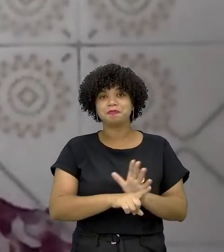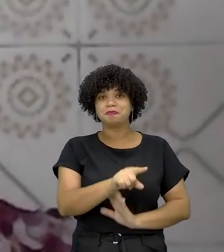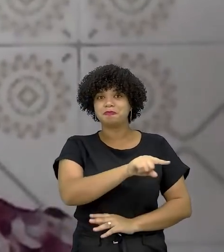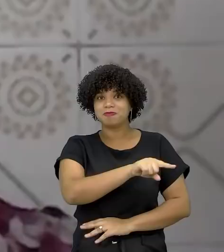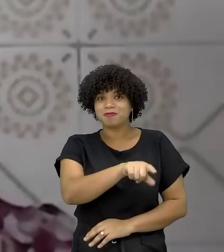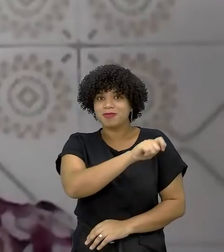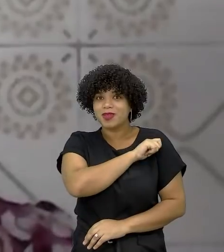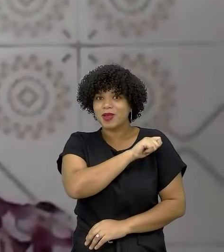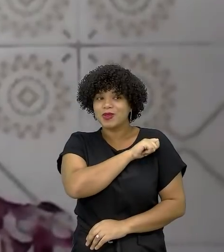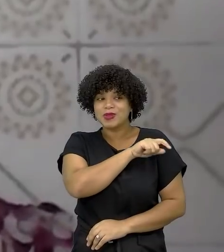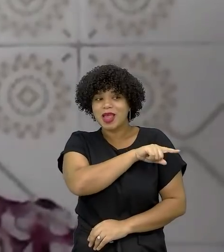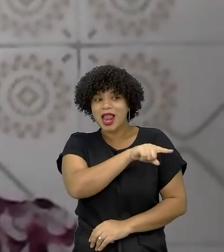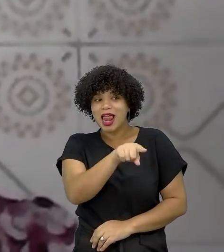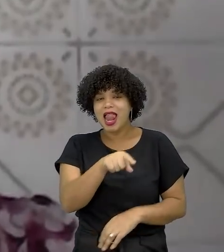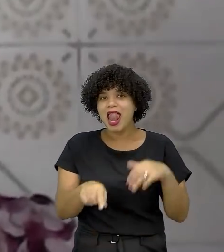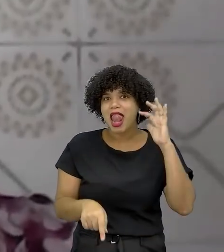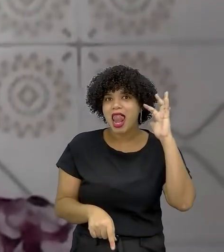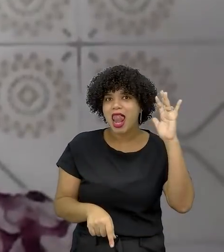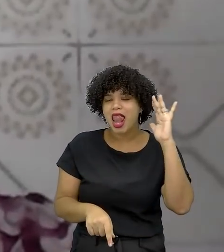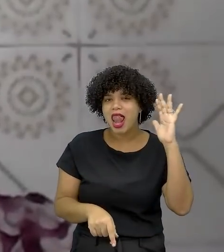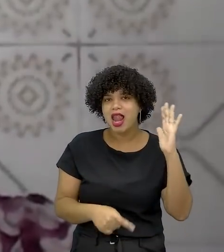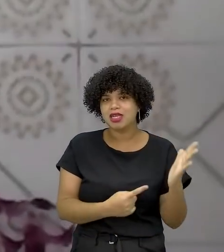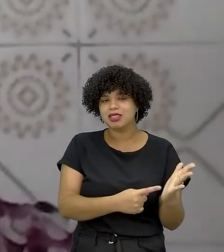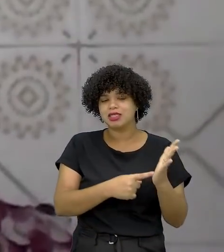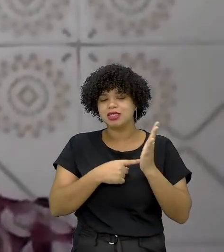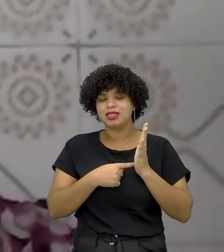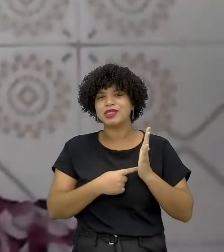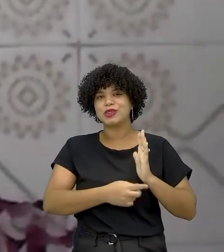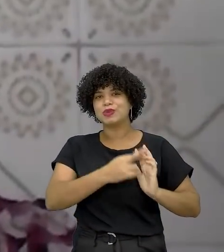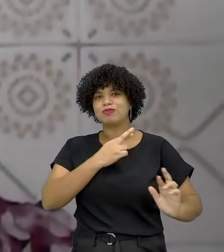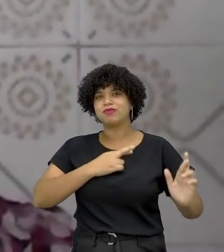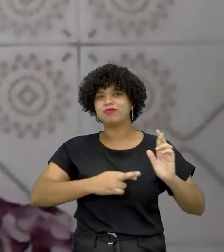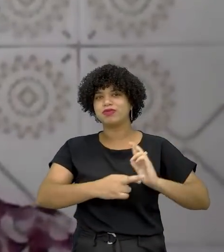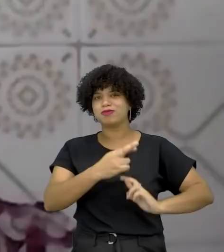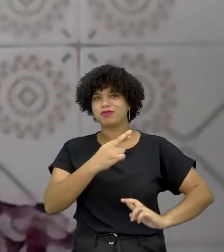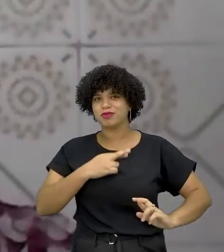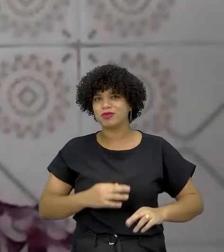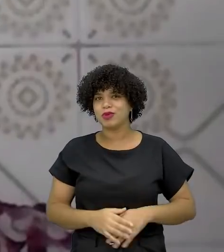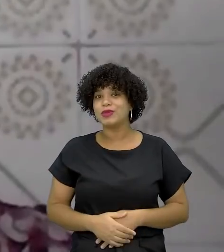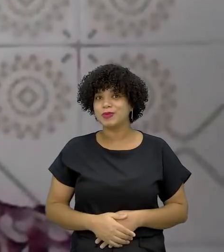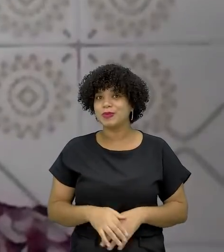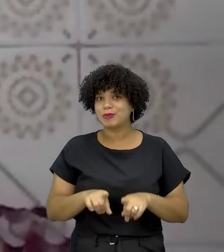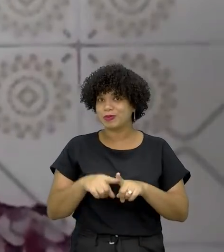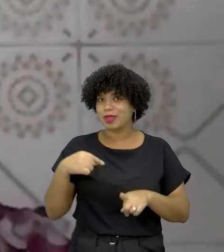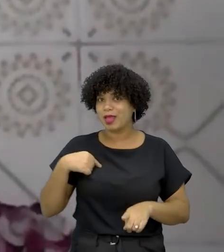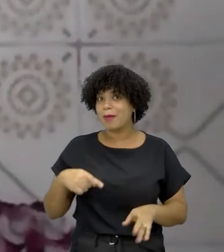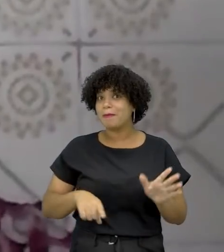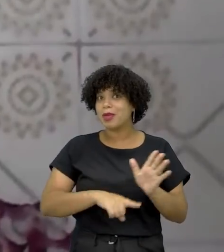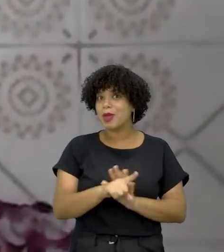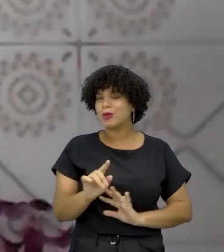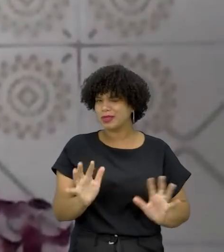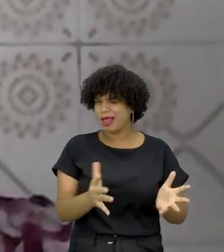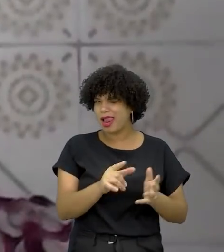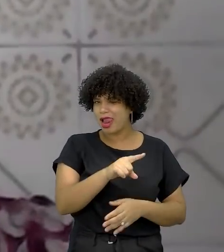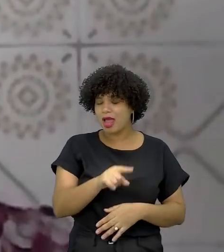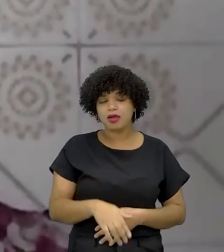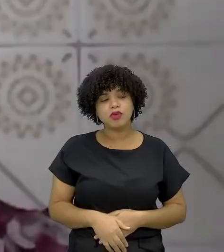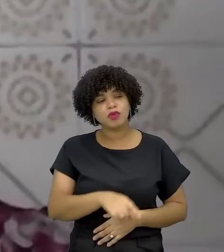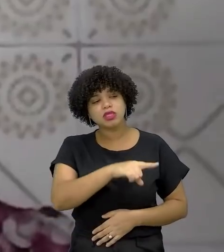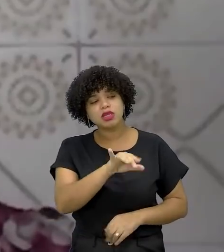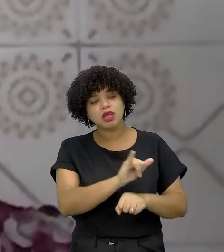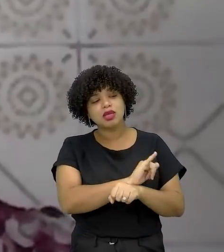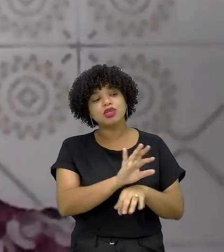vão também traçar um planejamento, tá? Eu com os estudantes, a gente faz